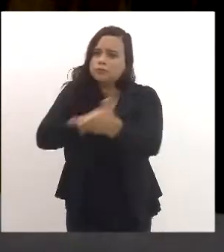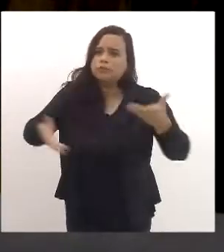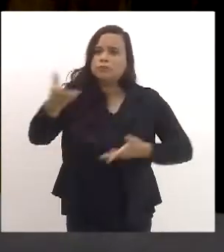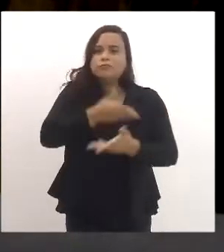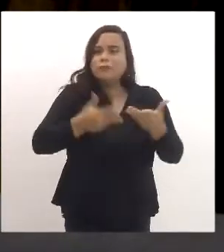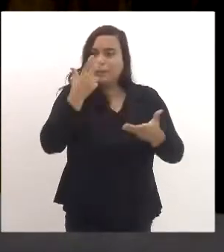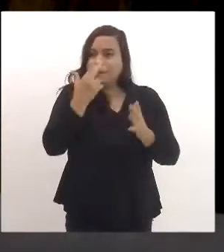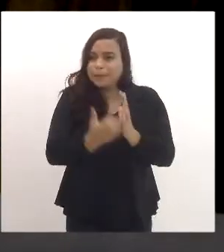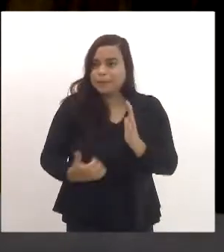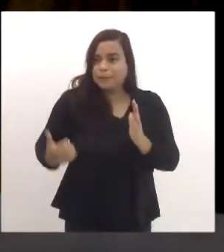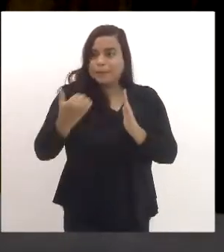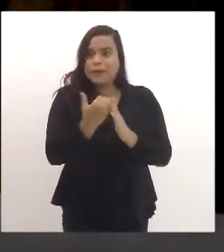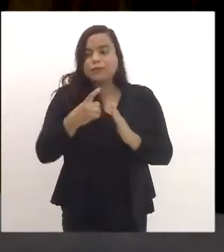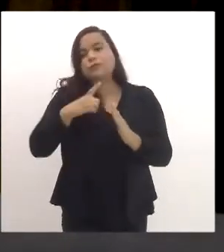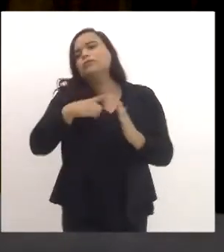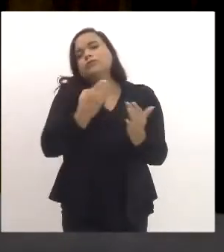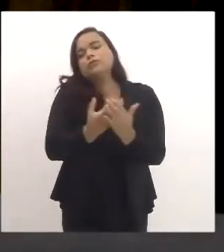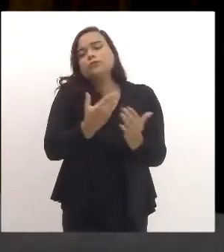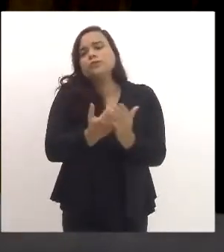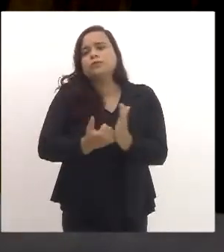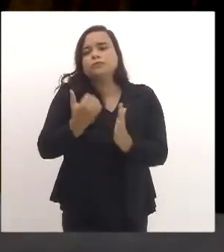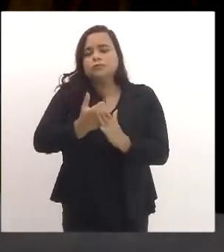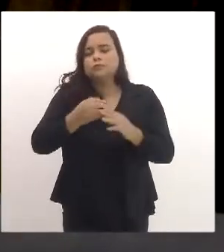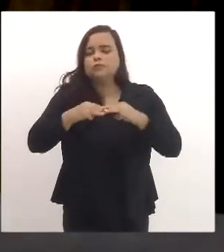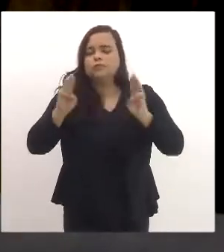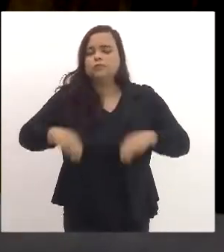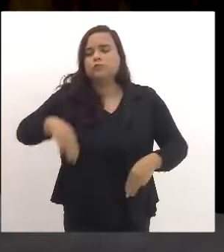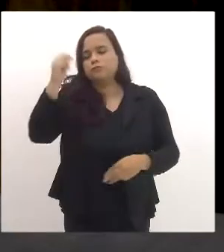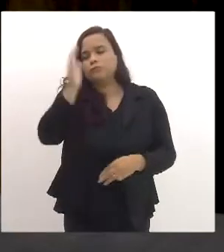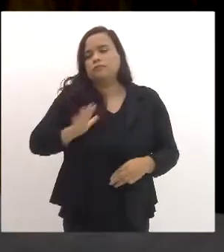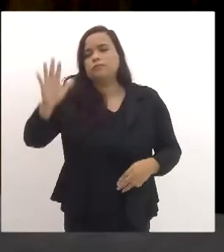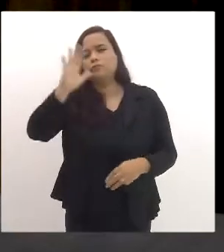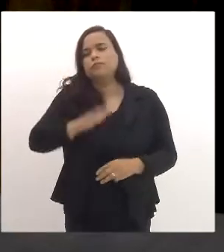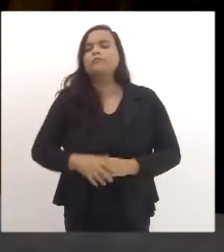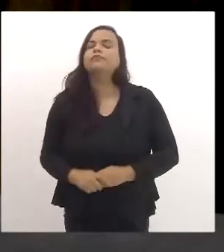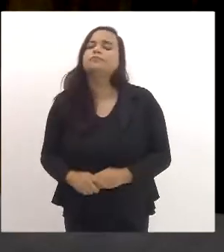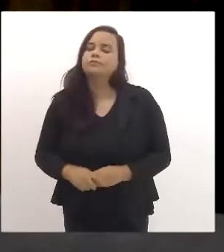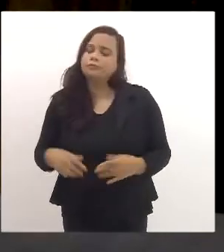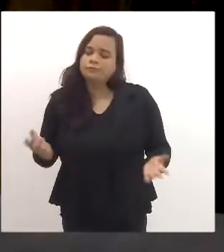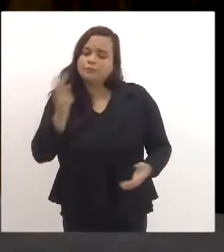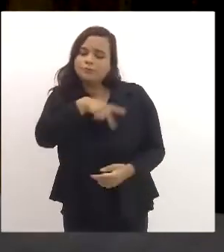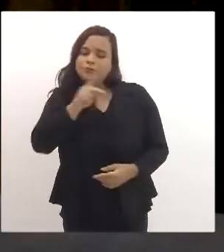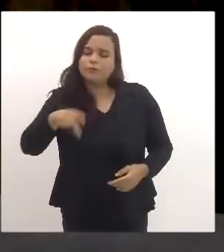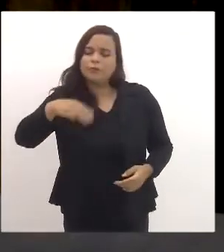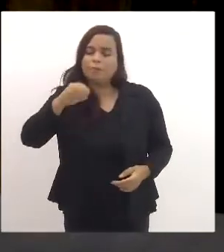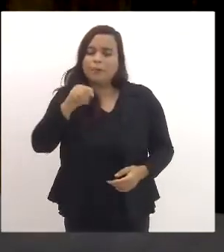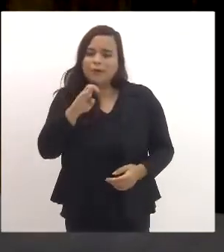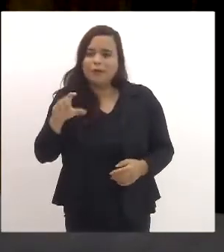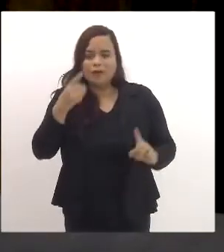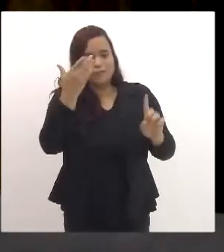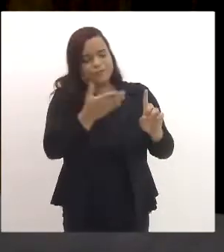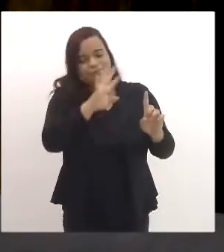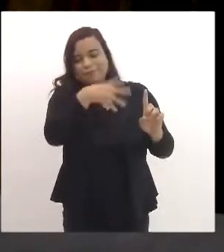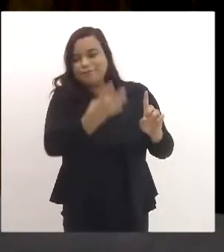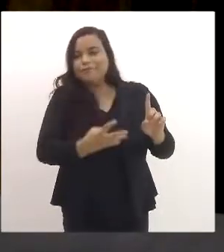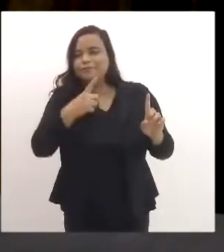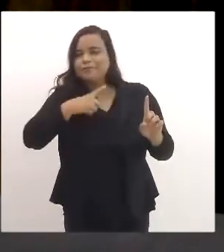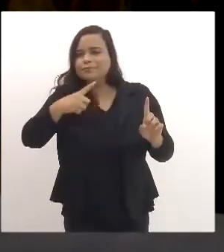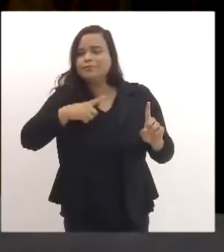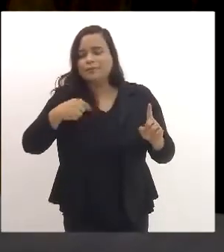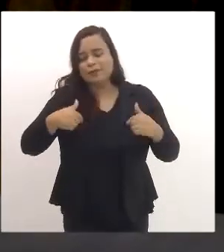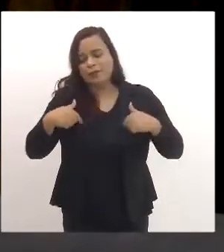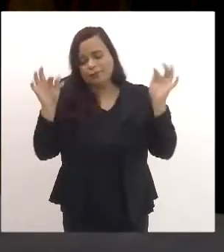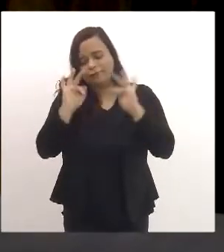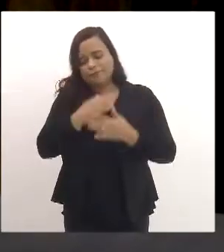as áreas de estudo do Museu Nacional. Professor Manuel Heitor, é uma grande honra para